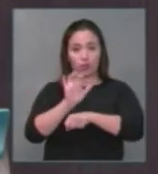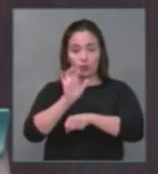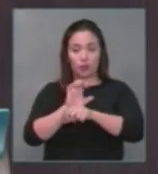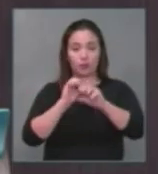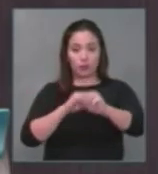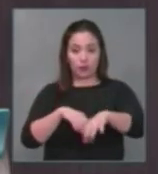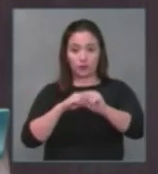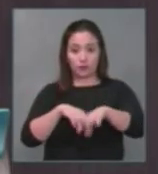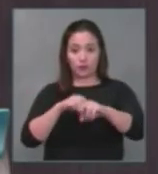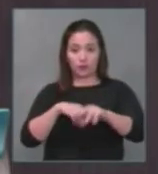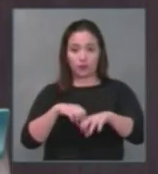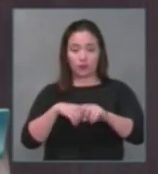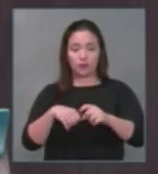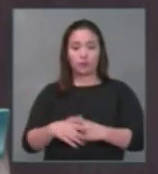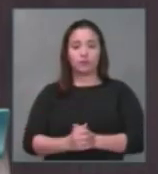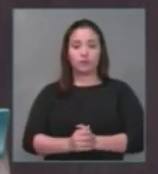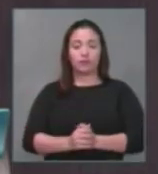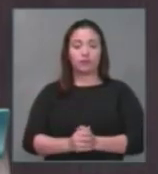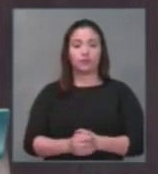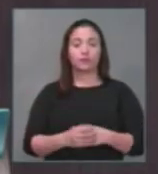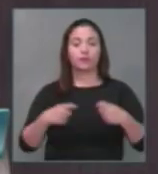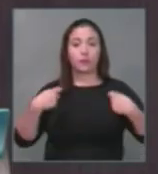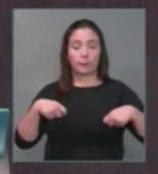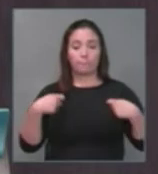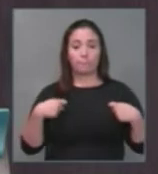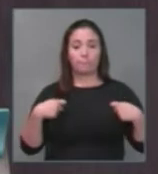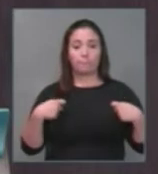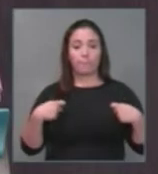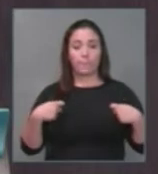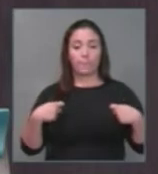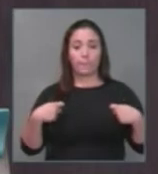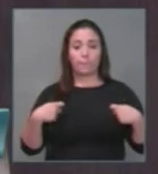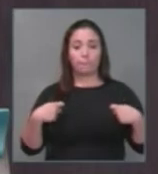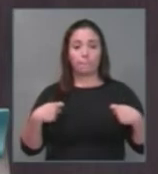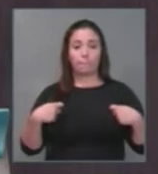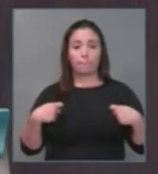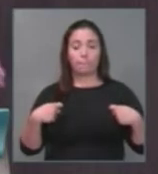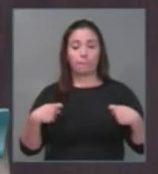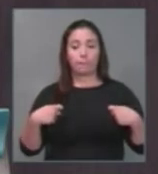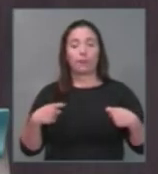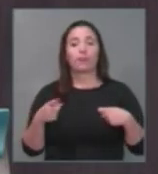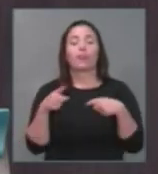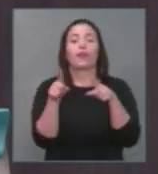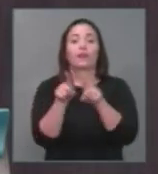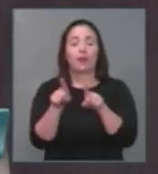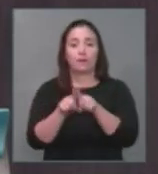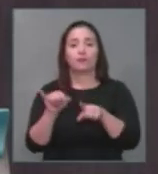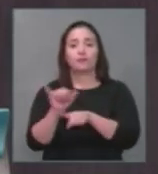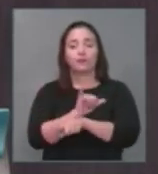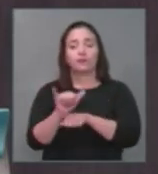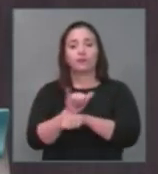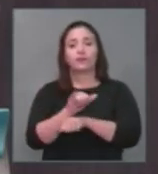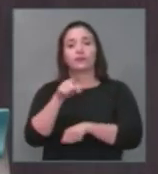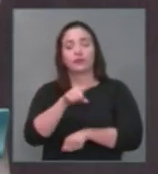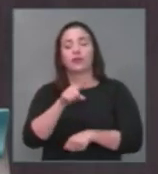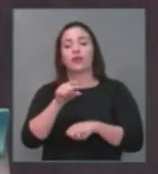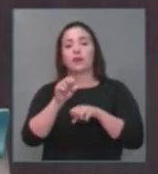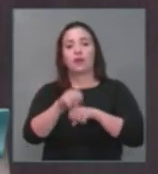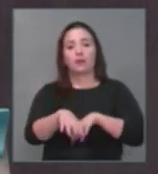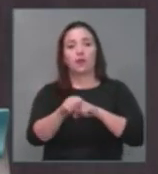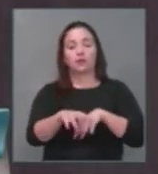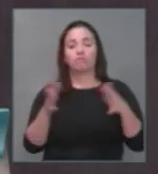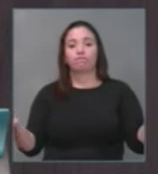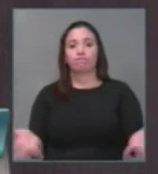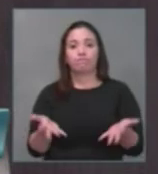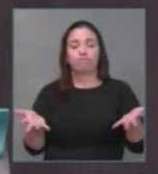deputado Evandro Leitão, ele seja um dos instrumentos do combate à extrema pobreza. Nós temos... Se me